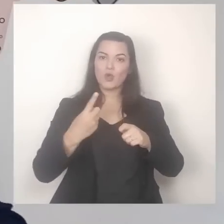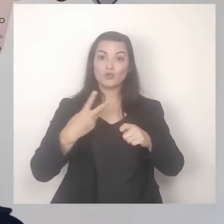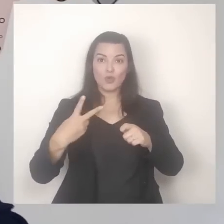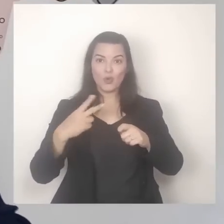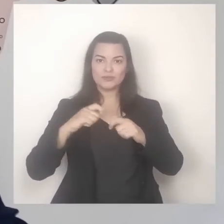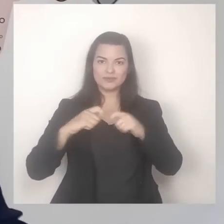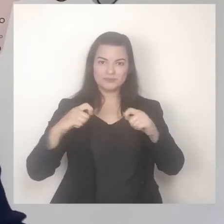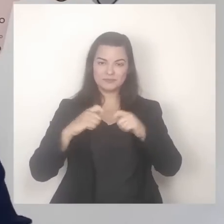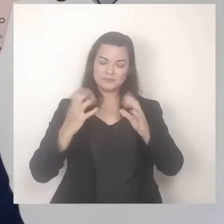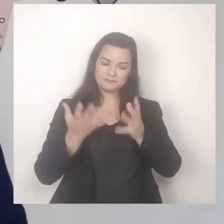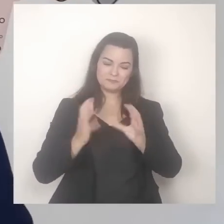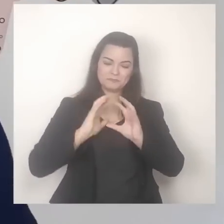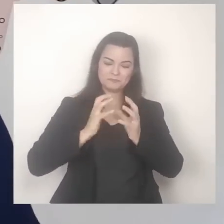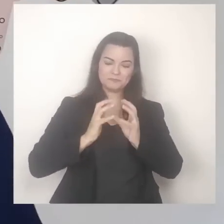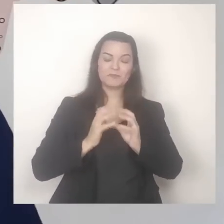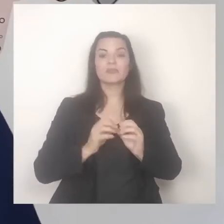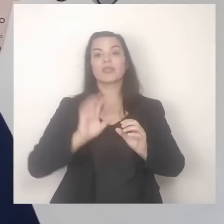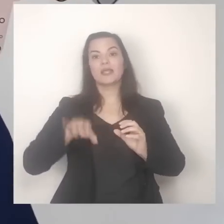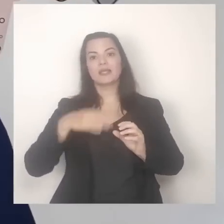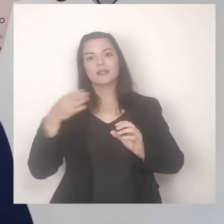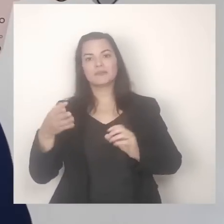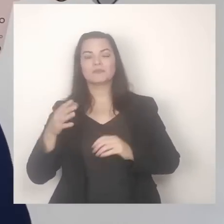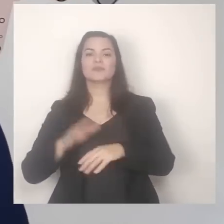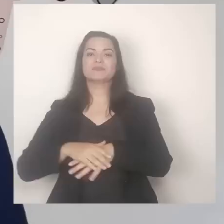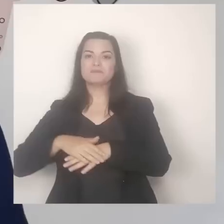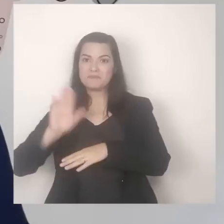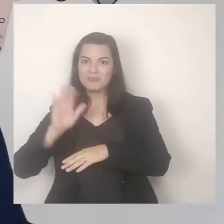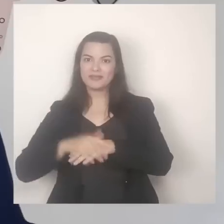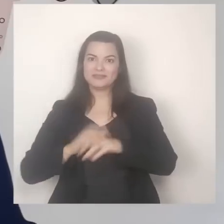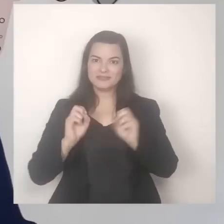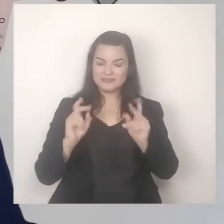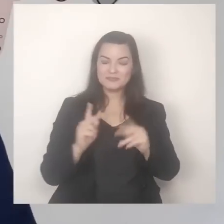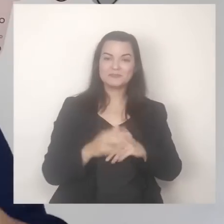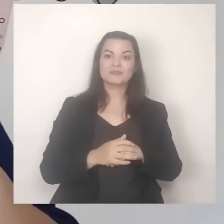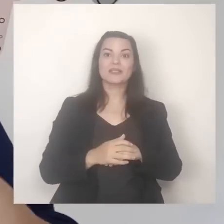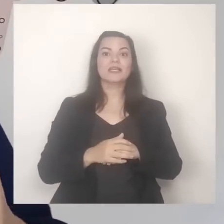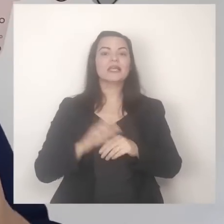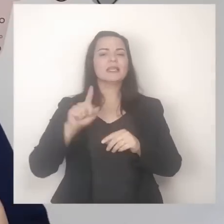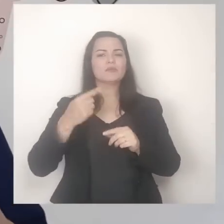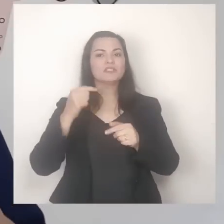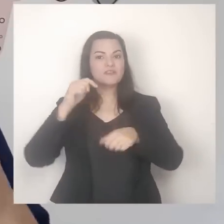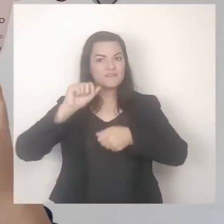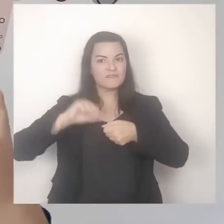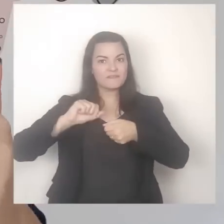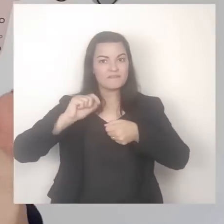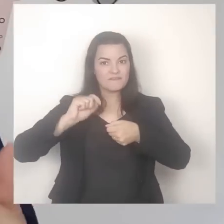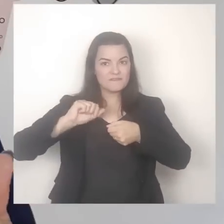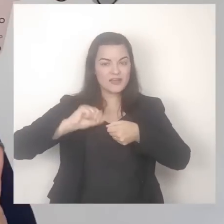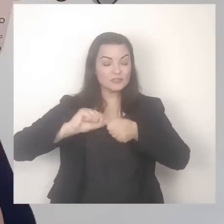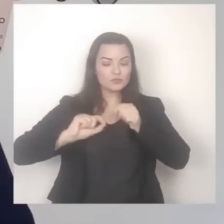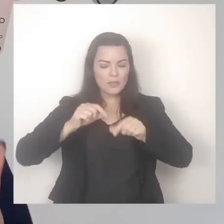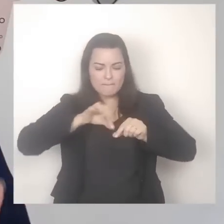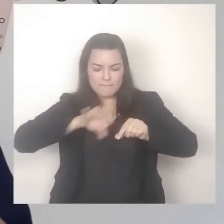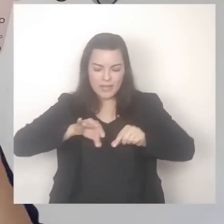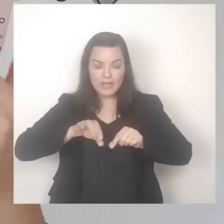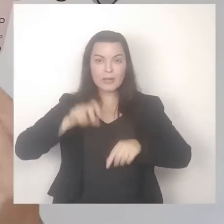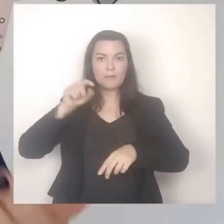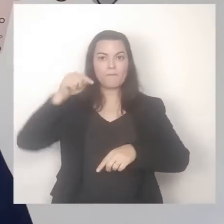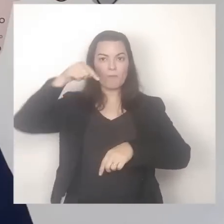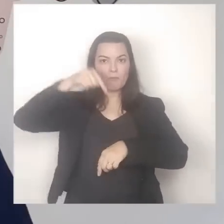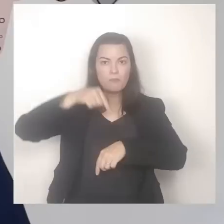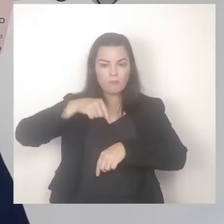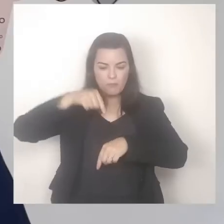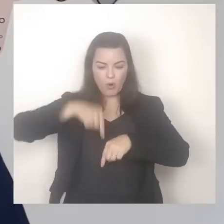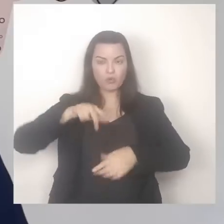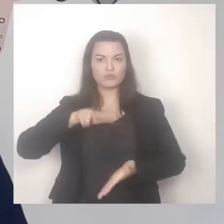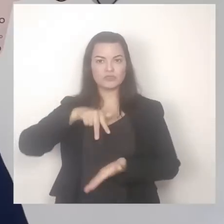tem espaço para você conseguir arremessar essa bola de meia. Marque o ponto de chegada, onde você